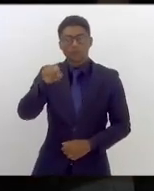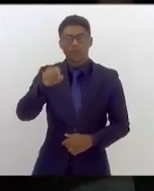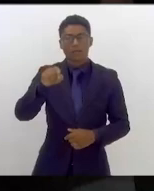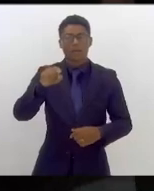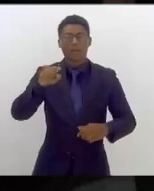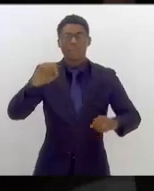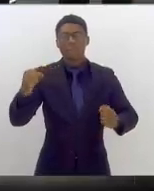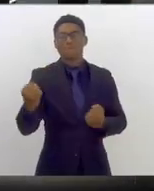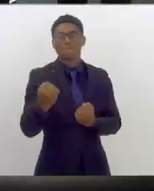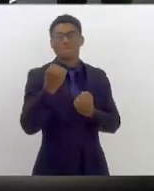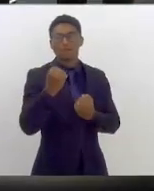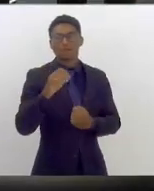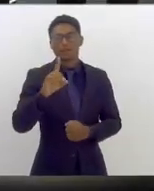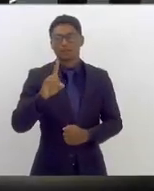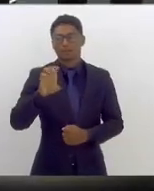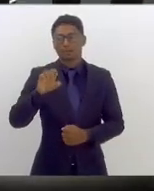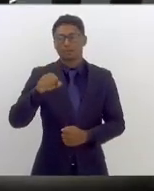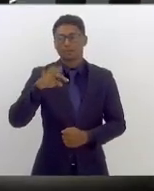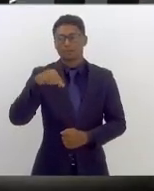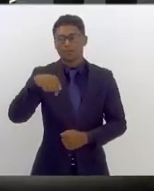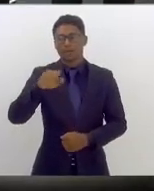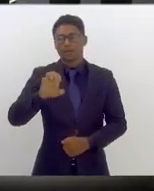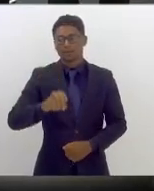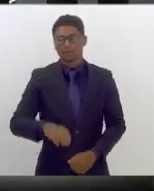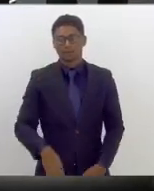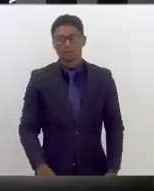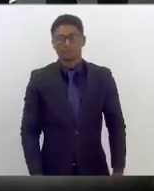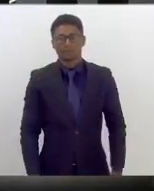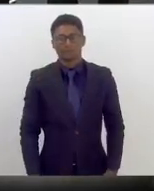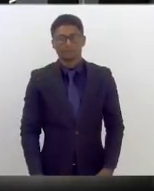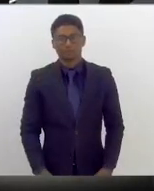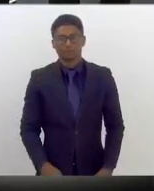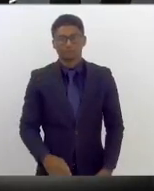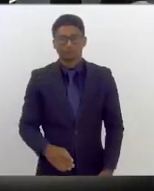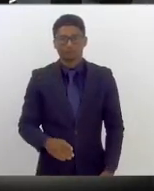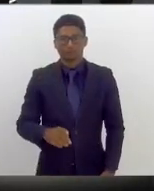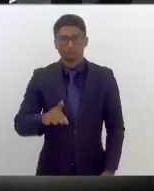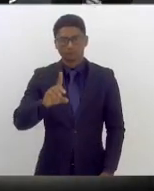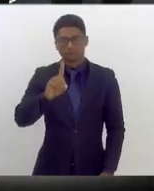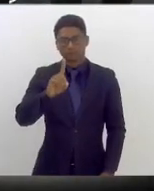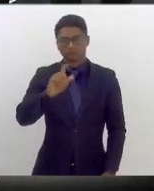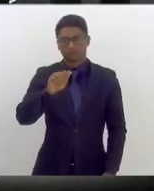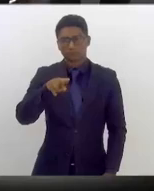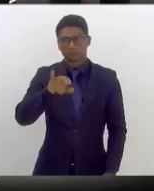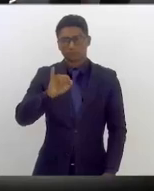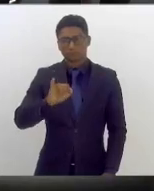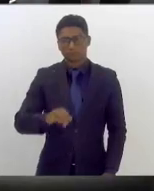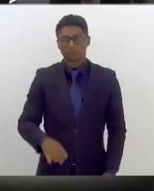destaque discussão do destaque Deputado da Dani